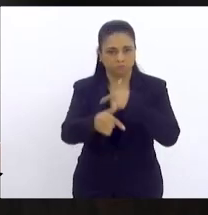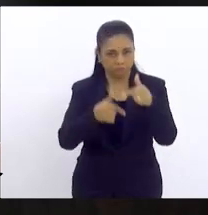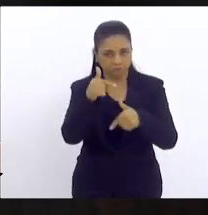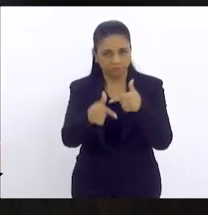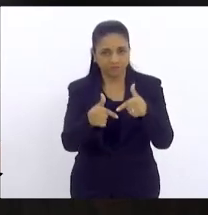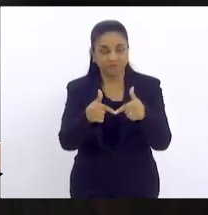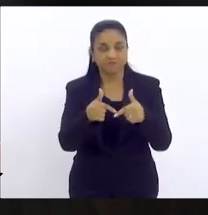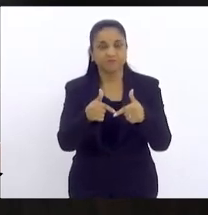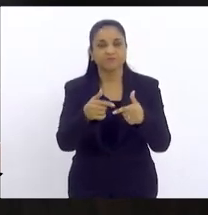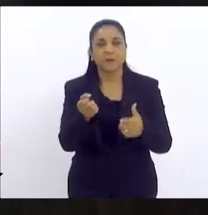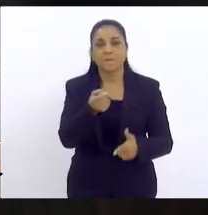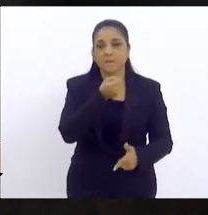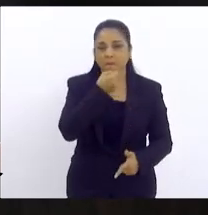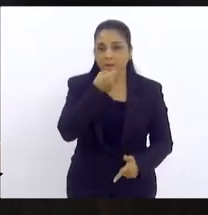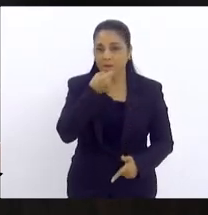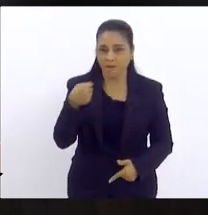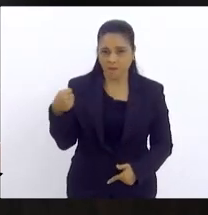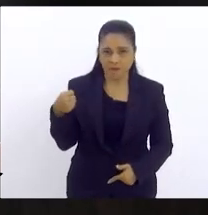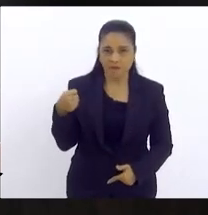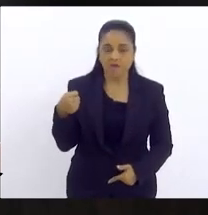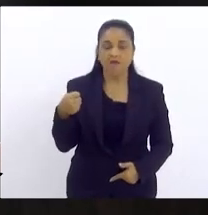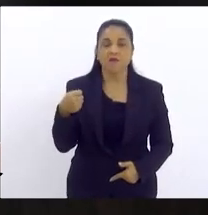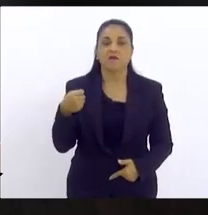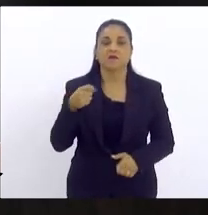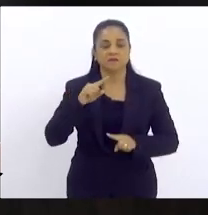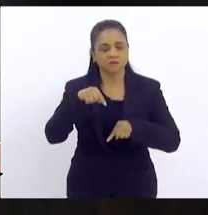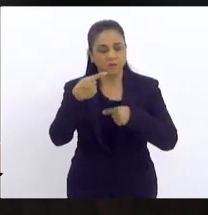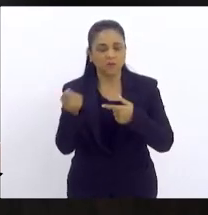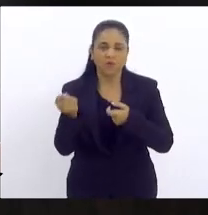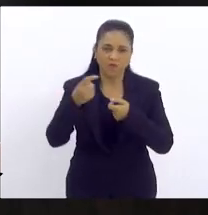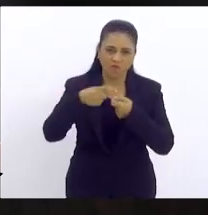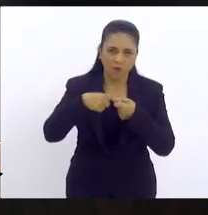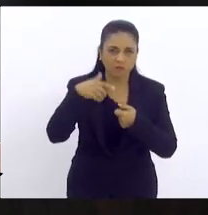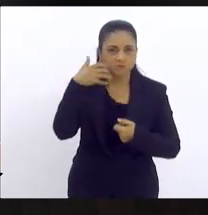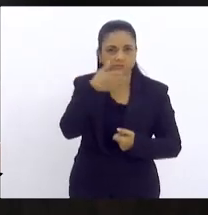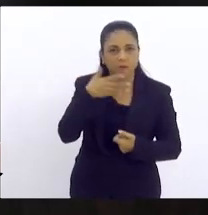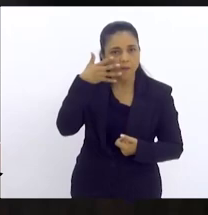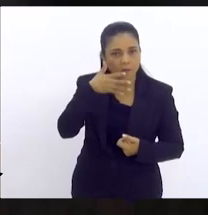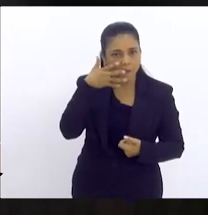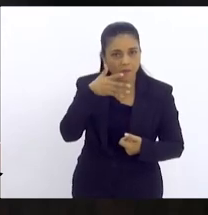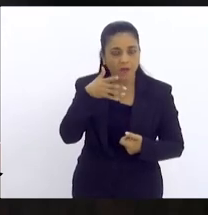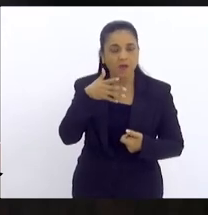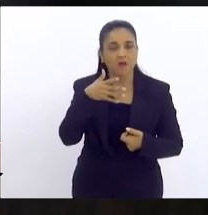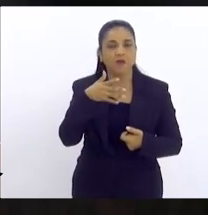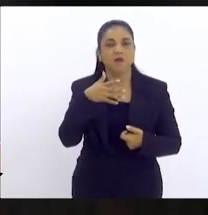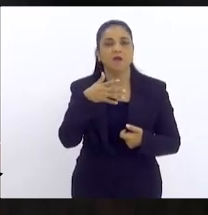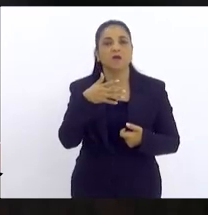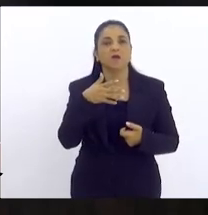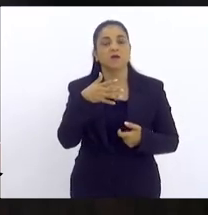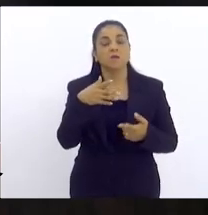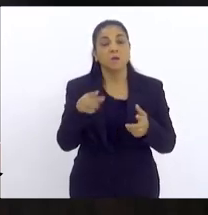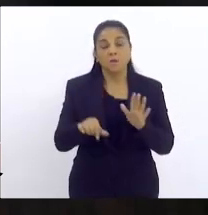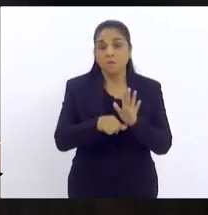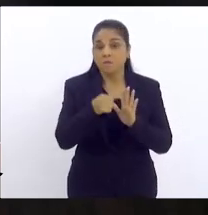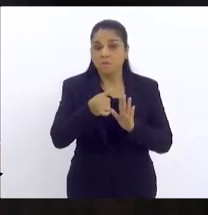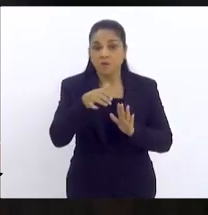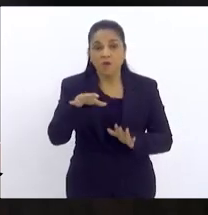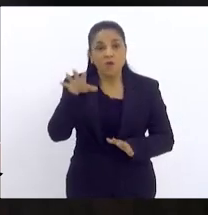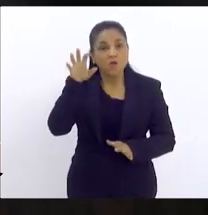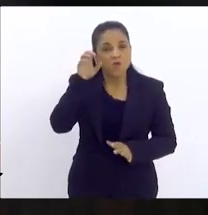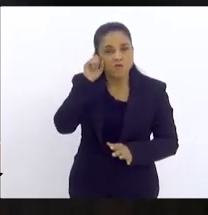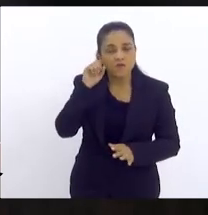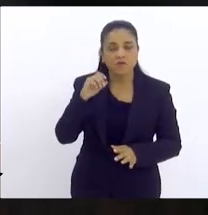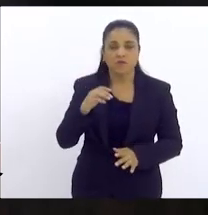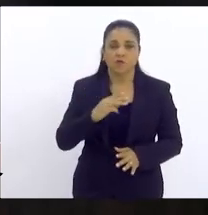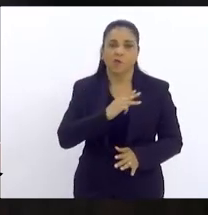a palavra aqui que depois eu vou falar algumas coisas aqui Comandante mas eu queria primeiro ouvir Coronel